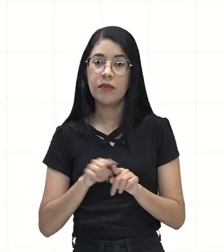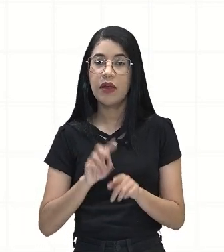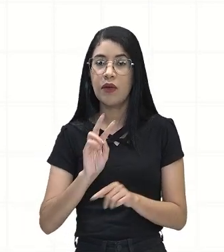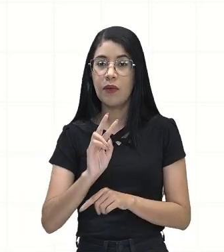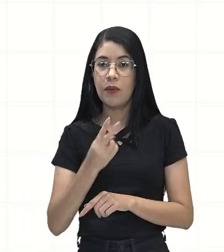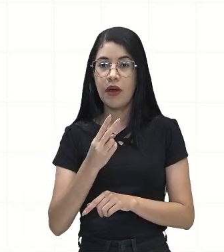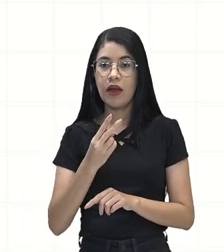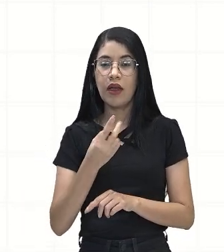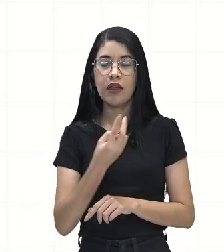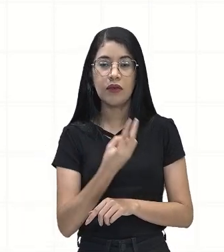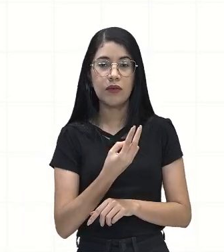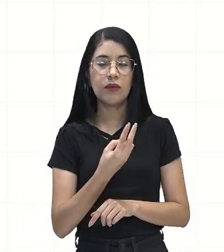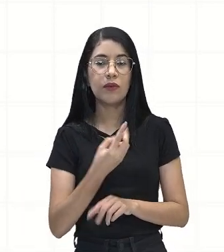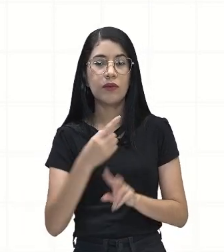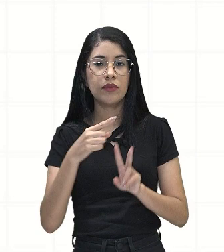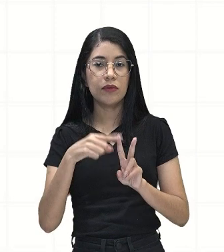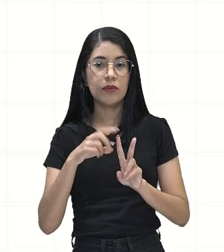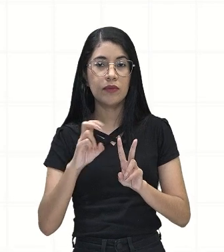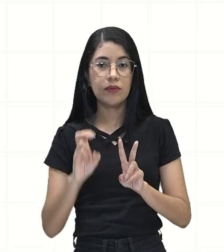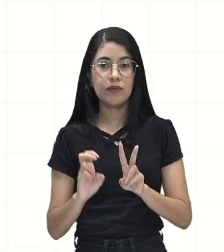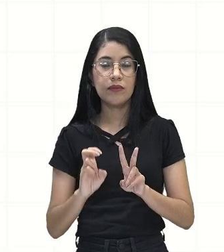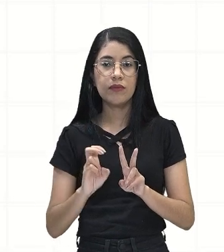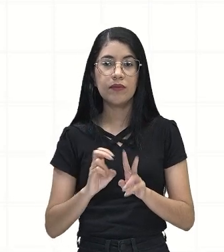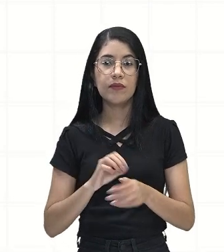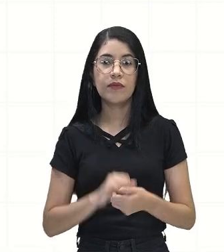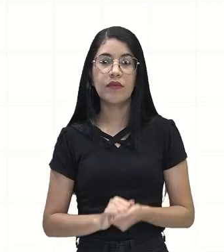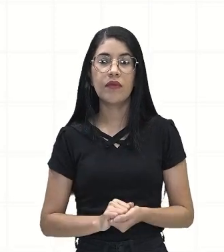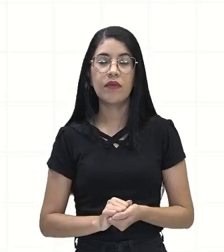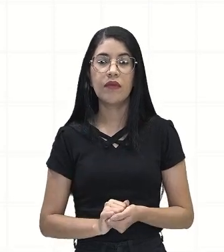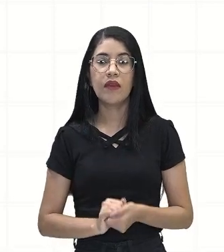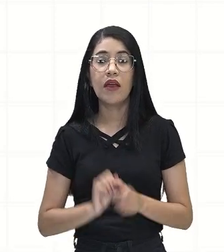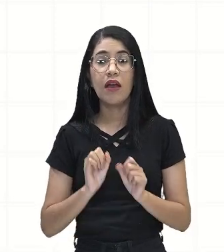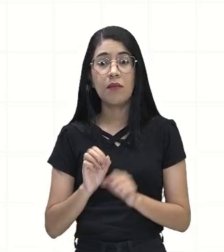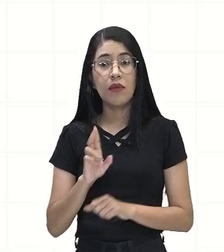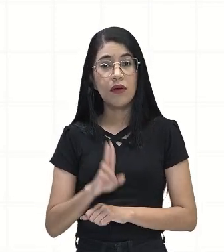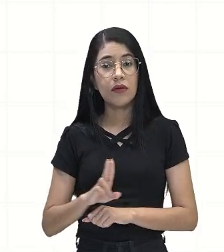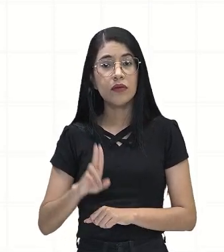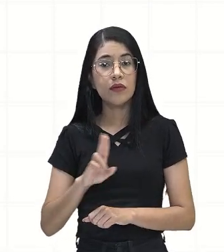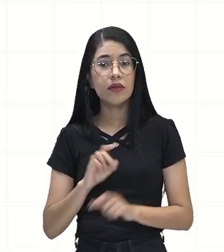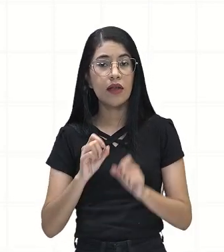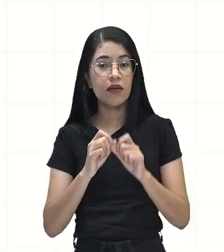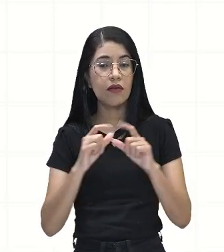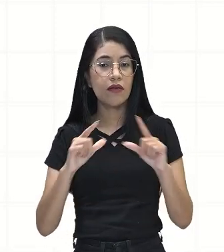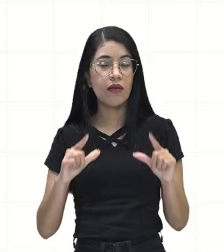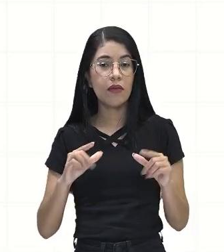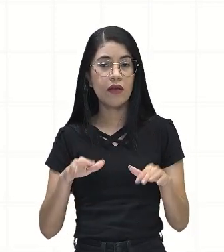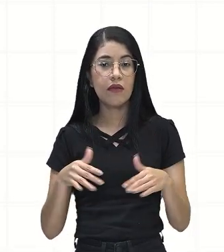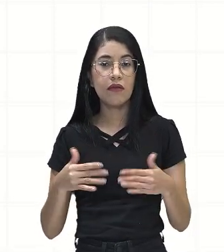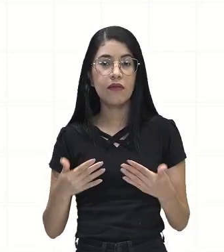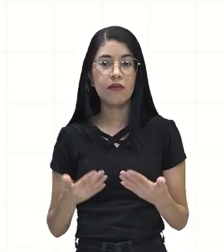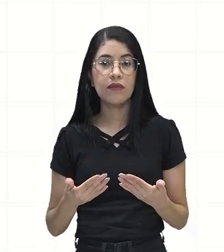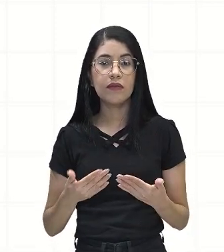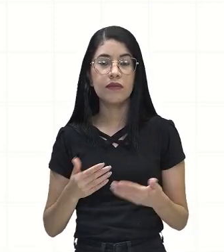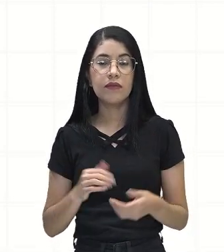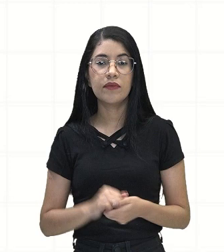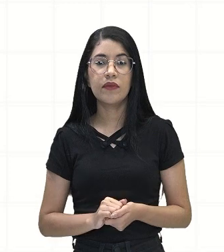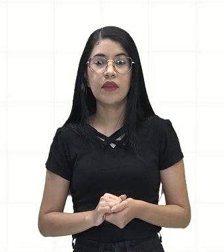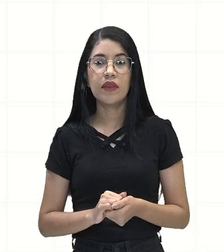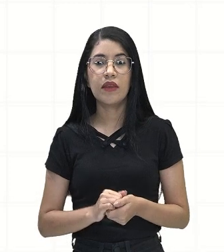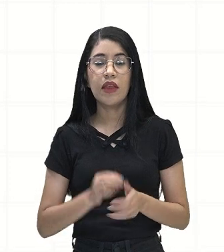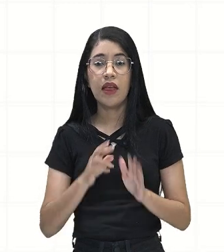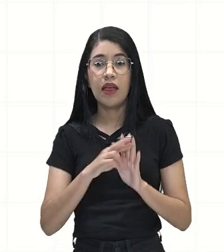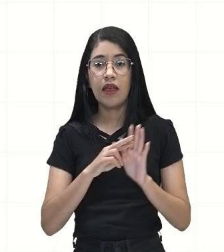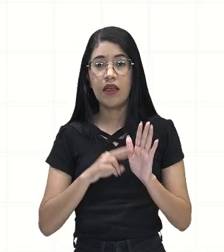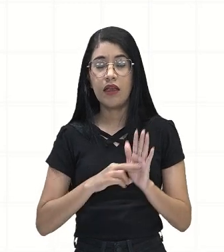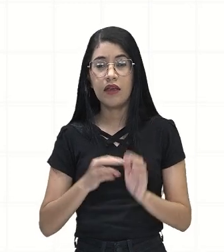vale 2 raiz de 5, eu posso utilizar a nossa, né, propriedade de